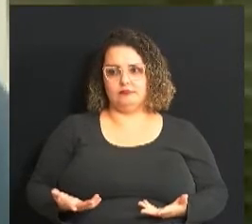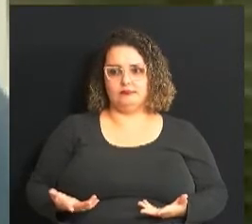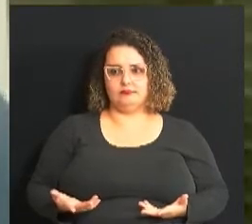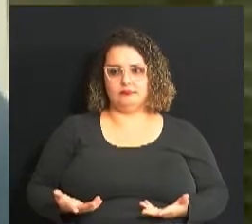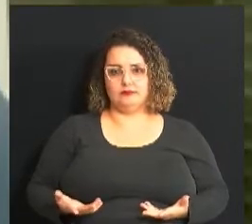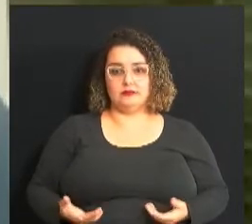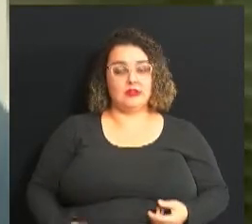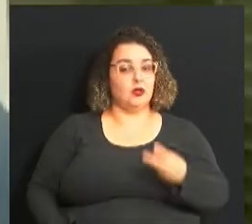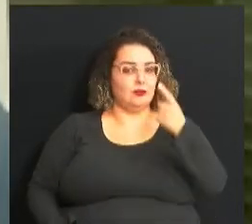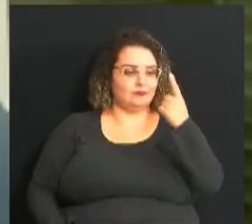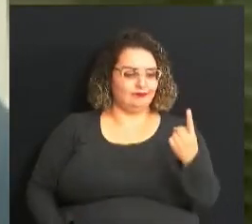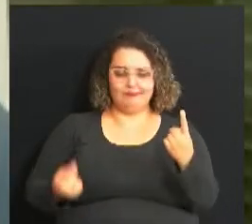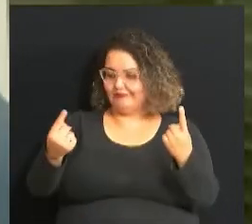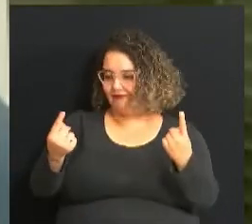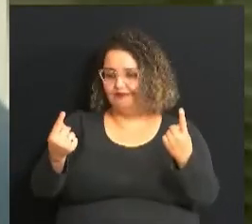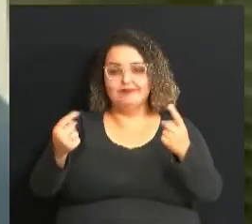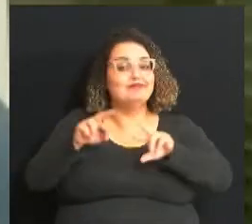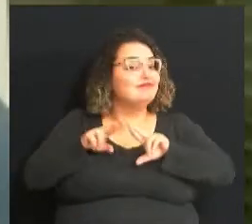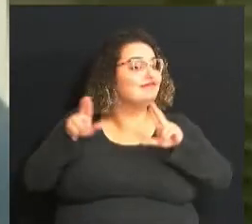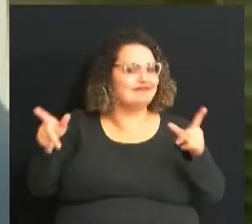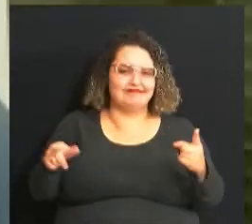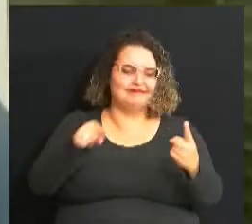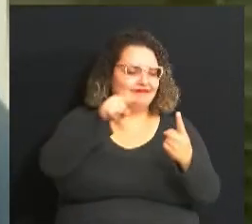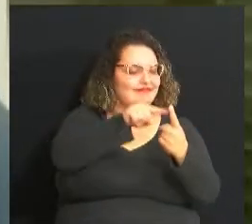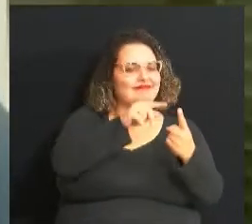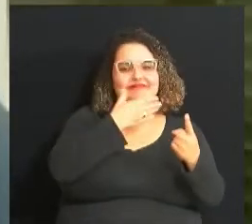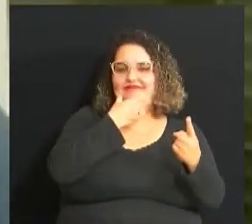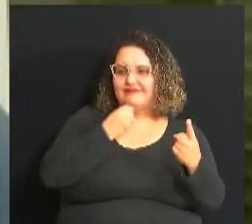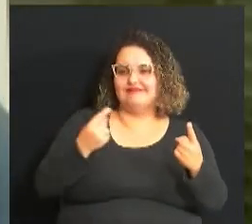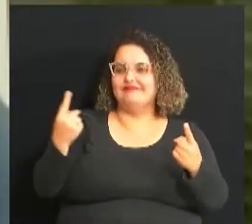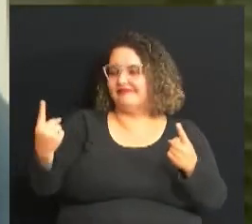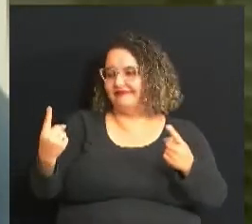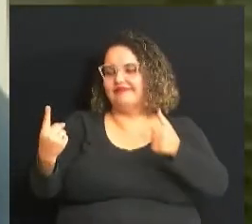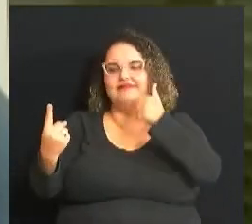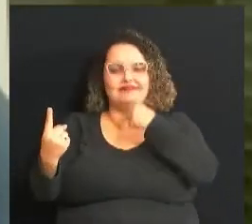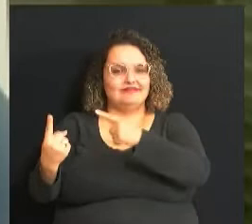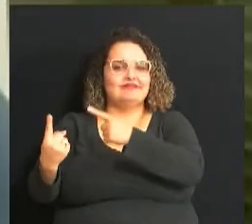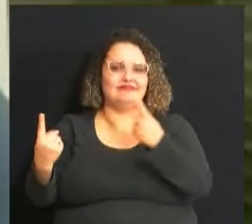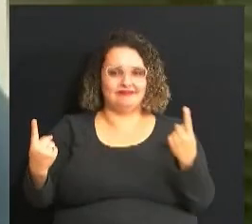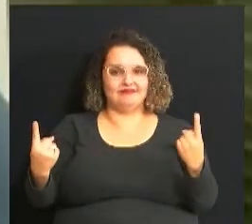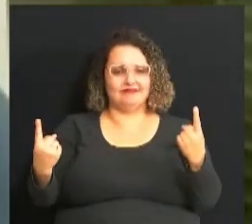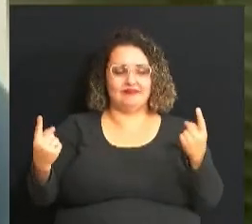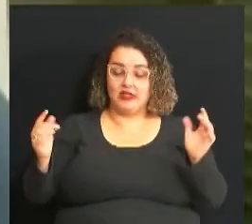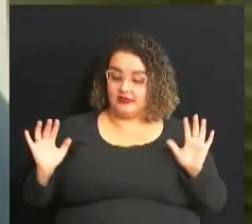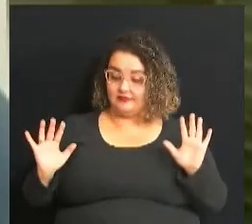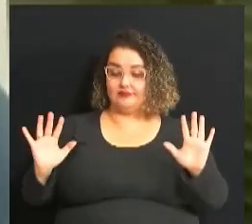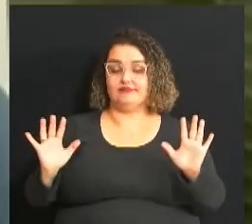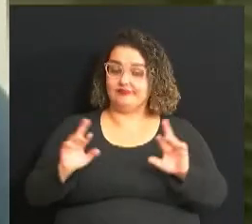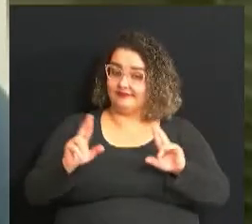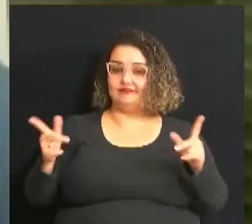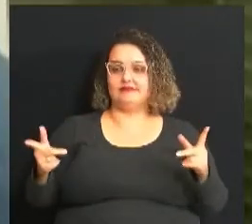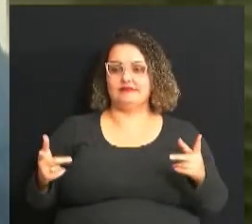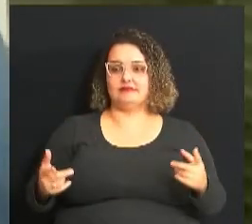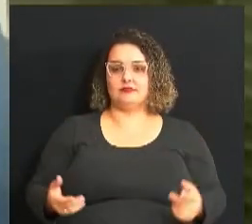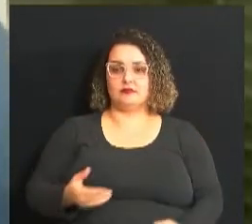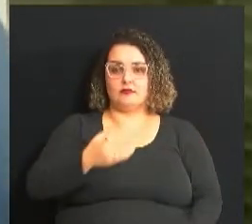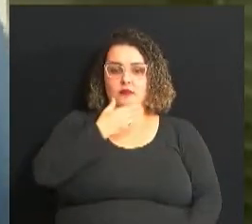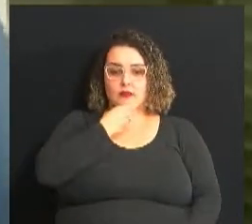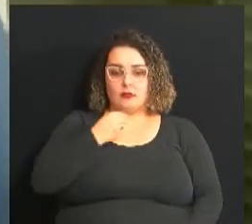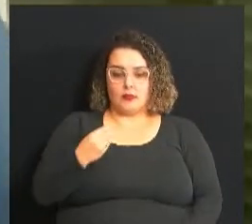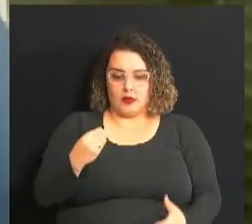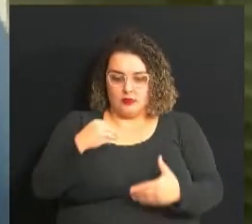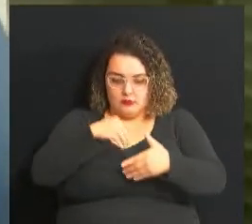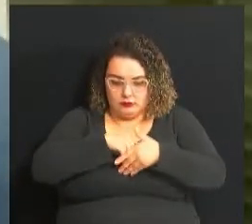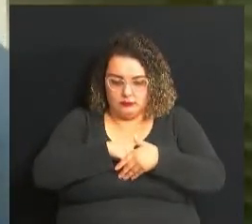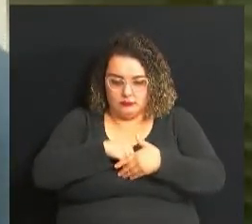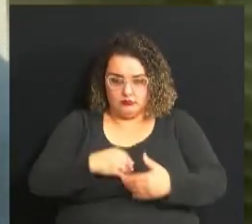seres totalmente diferentes e têm que ser encarados de maneira diferente. O homem é muito mais embotado. Às vezes ele vai para casa e não